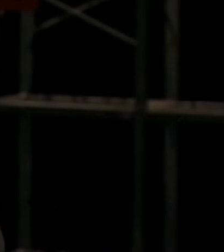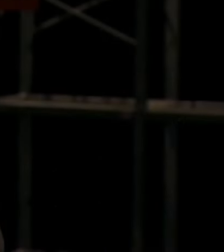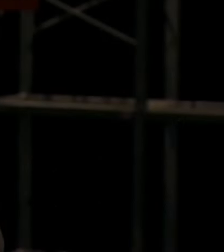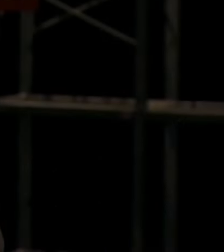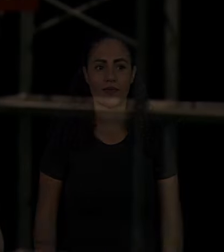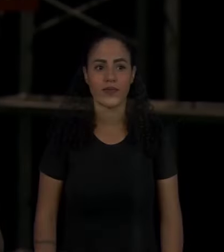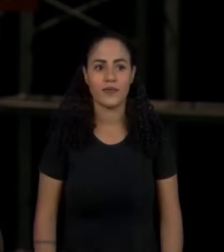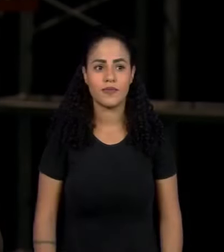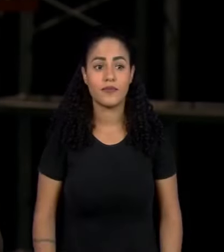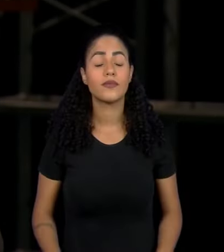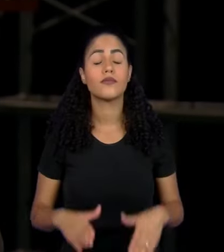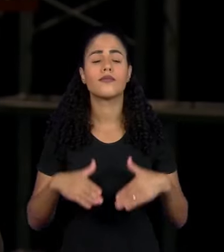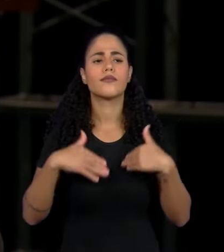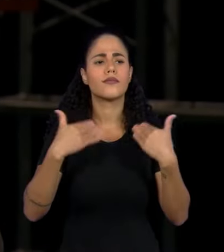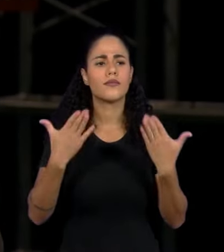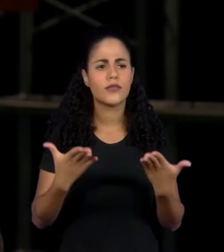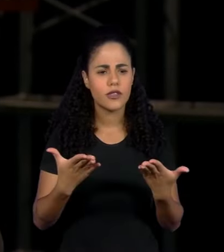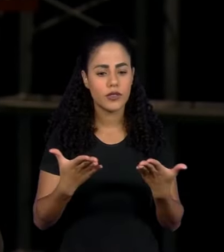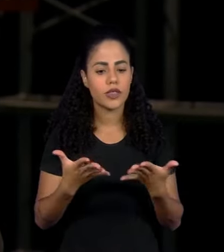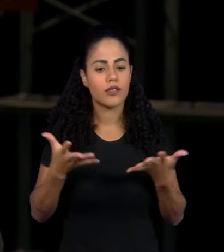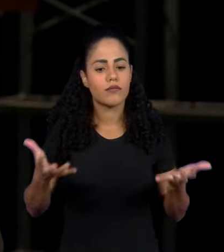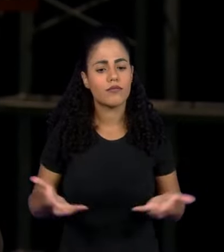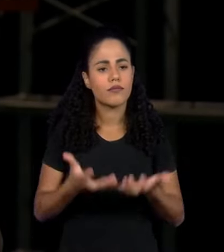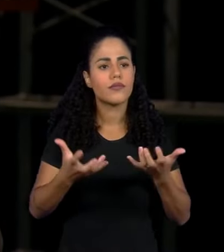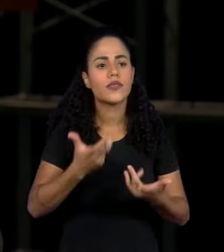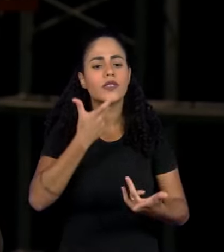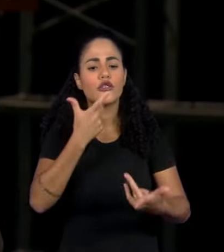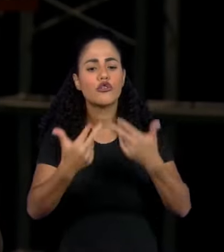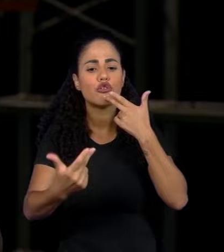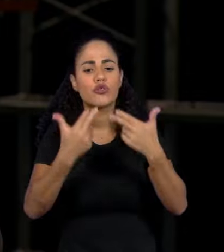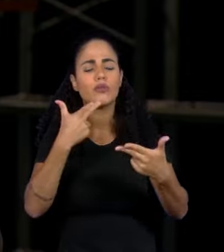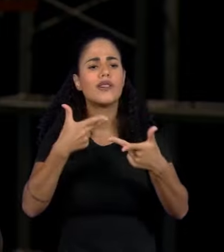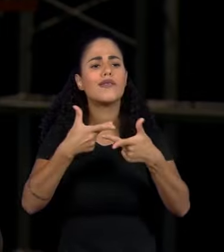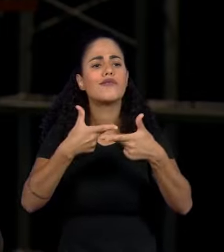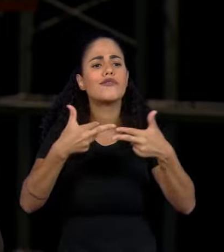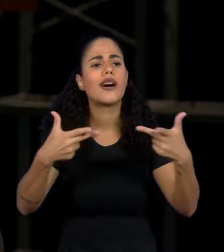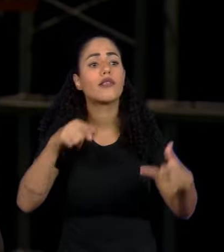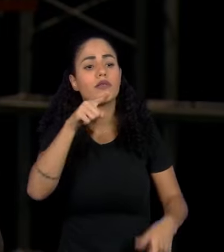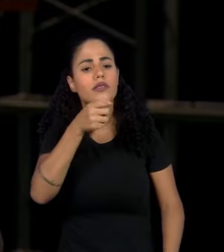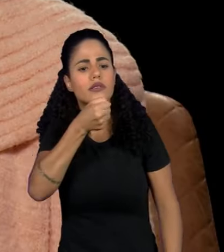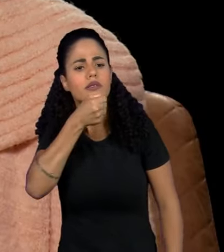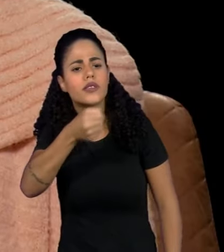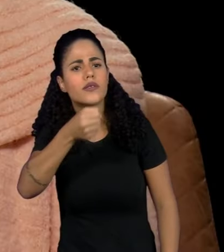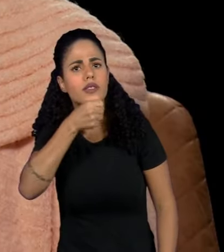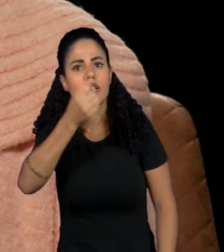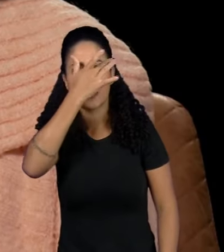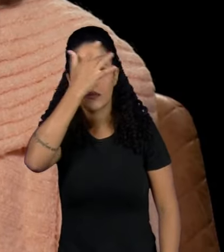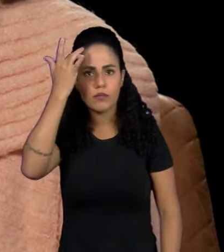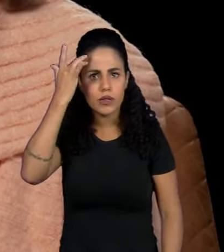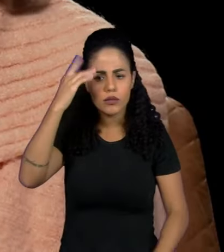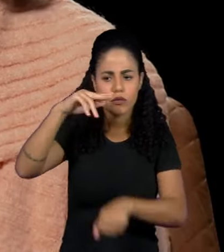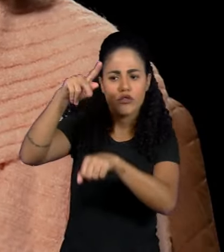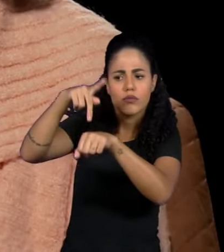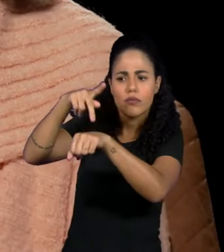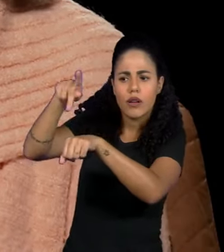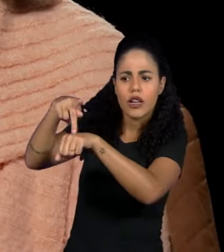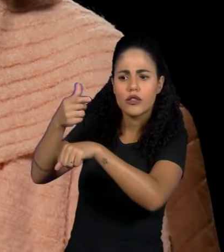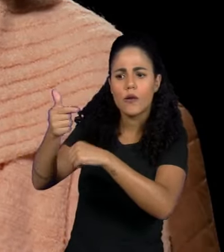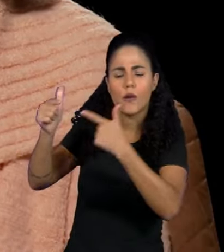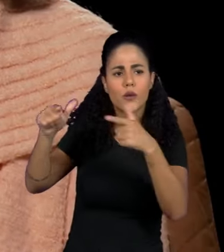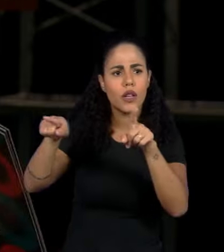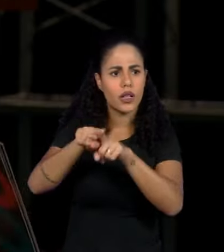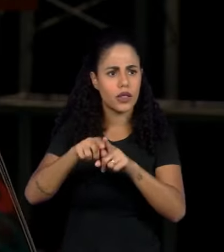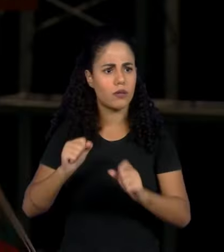Inclusive, por conta da sua fluência em vários idiomas, você entrevistava artistas internacionais, chegou a entrevistar até